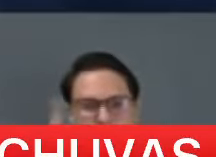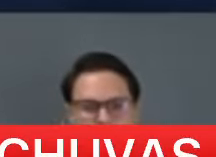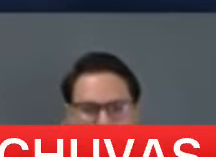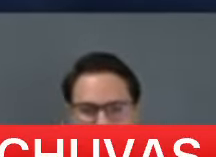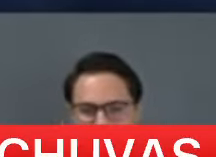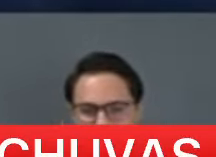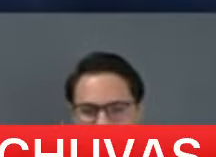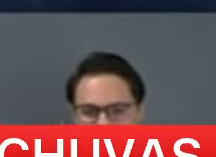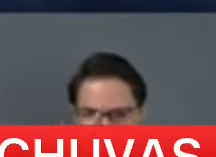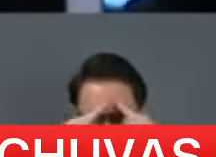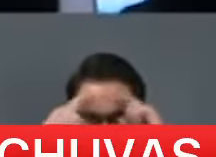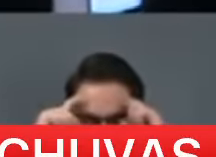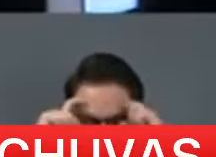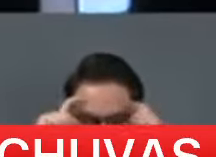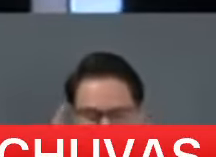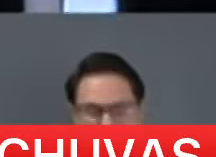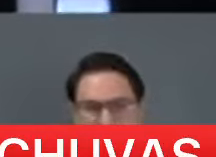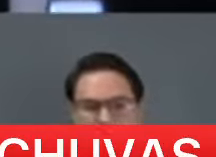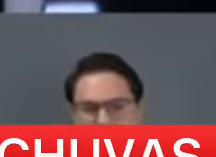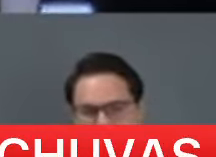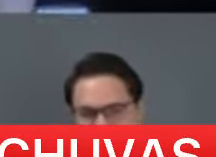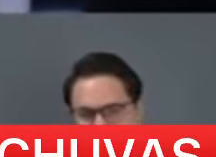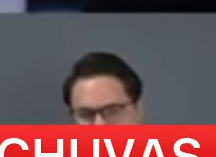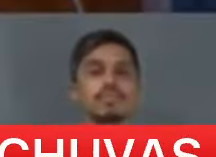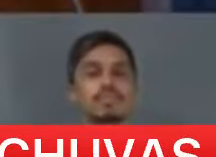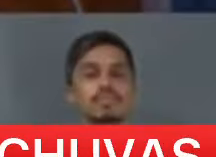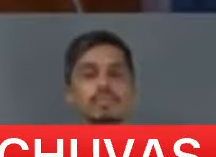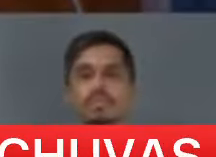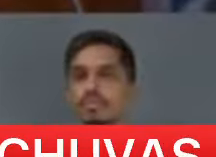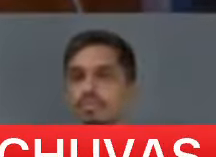Nacional consigam ajudar esses municípios que foram afetados por essa tragédia.